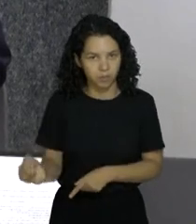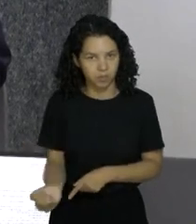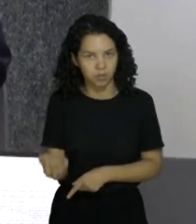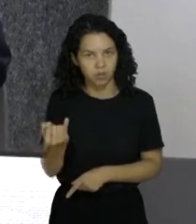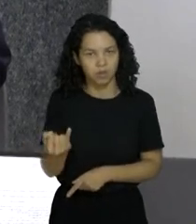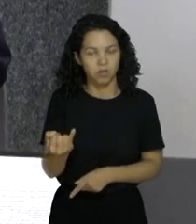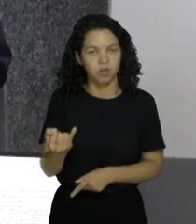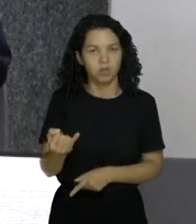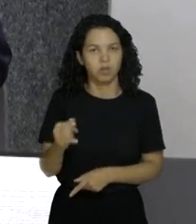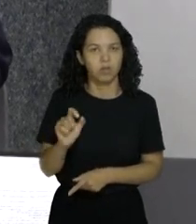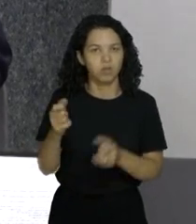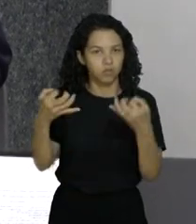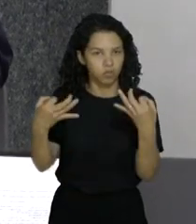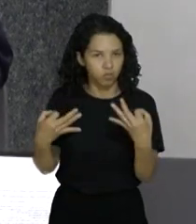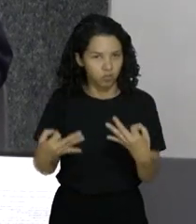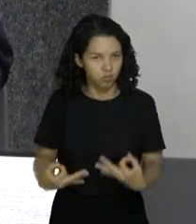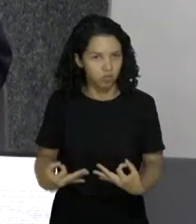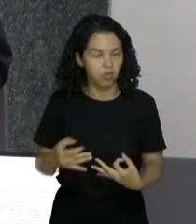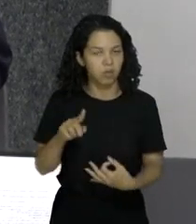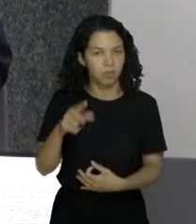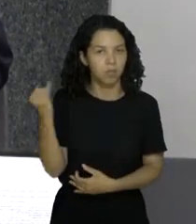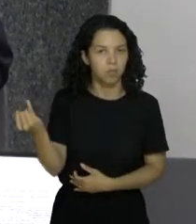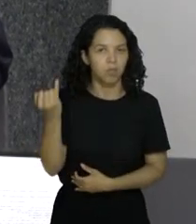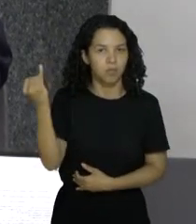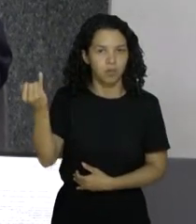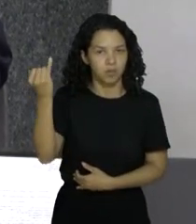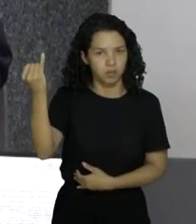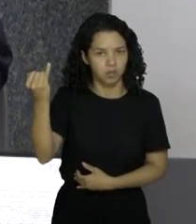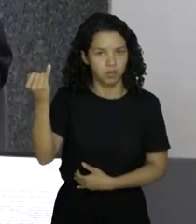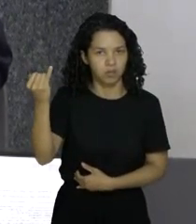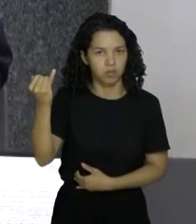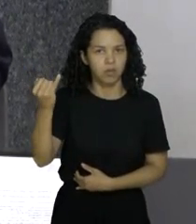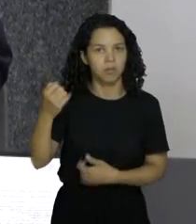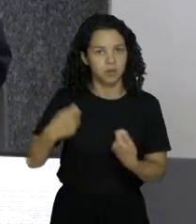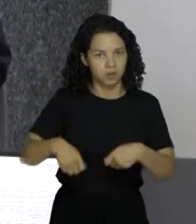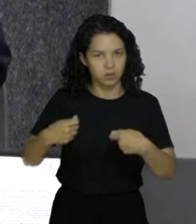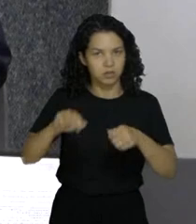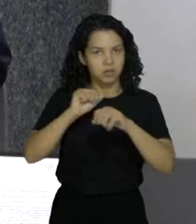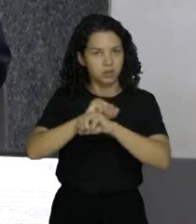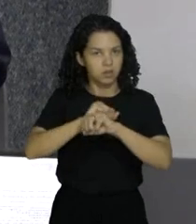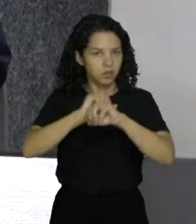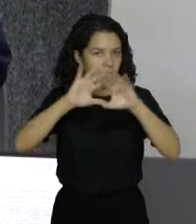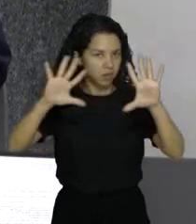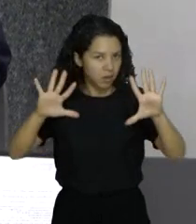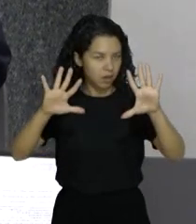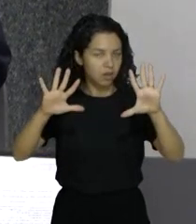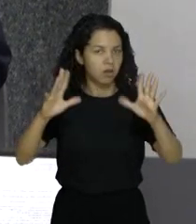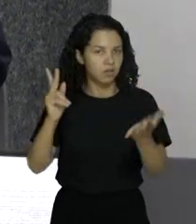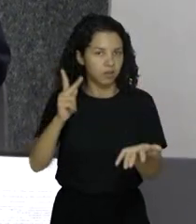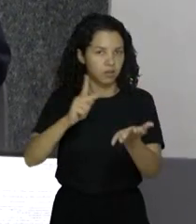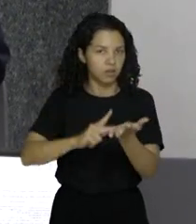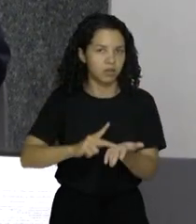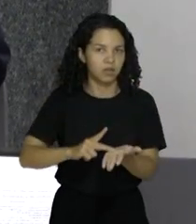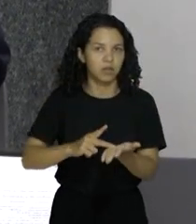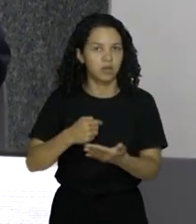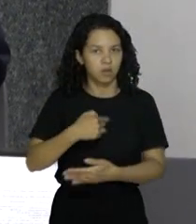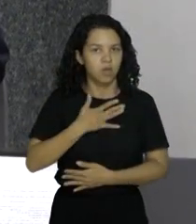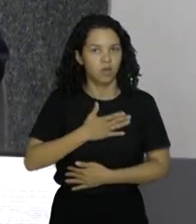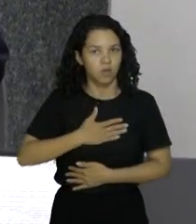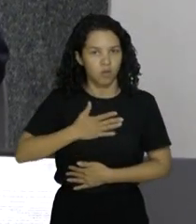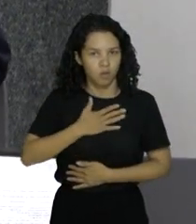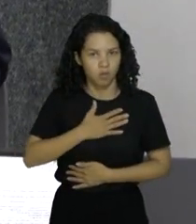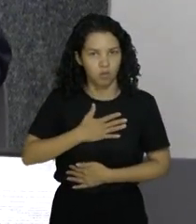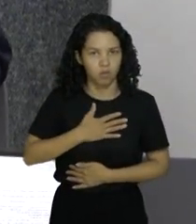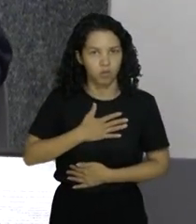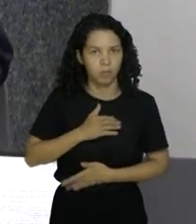justiça e acho que é muito importante é a verdade sempre tem que ser bem clara bem verdadeira né e eu e eu gosto de fazer assim